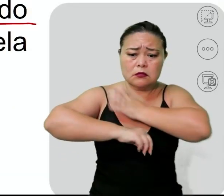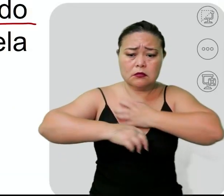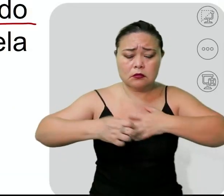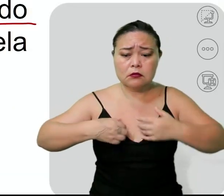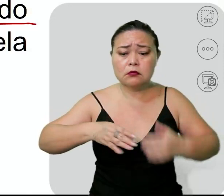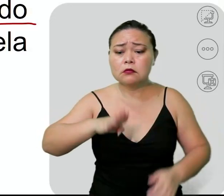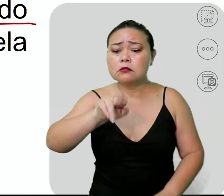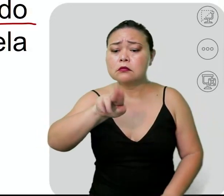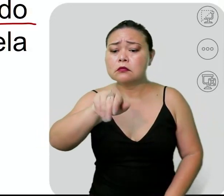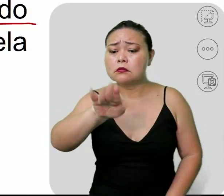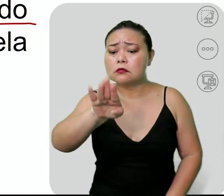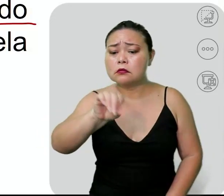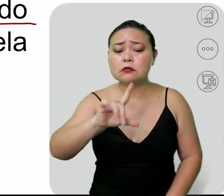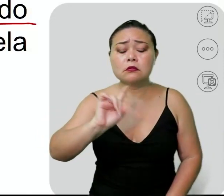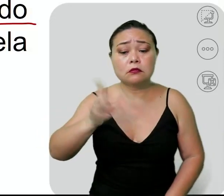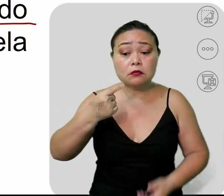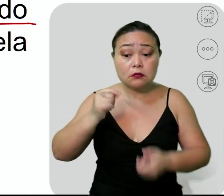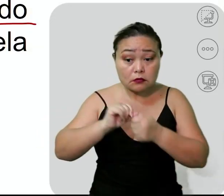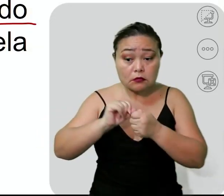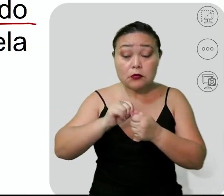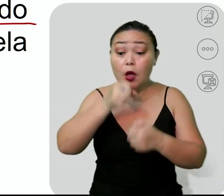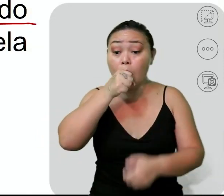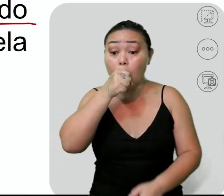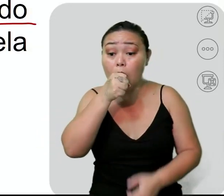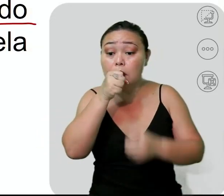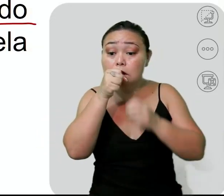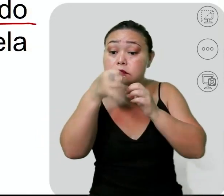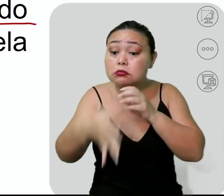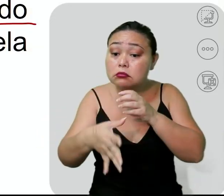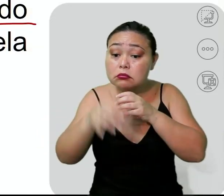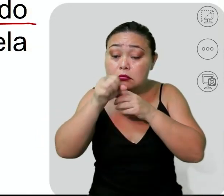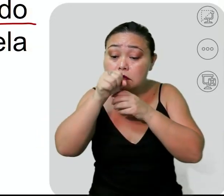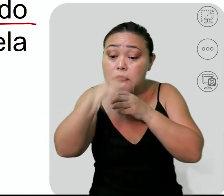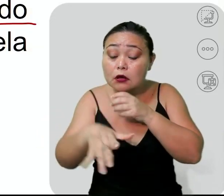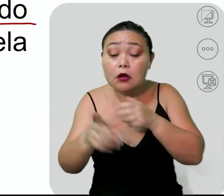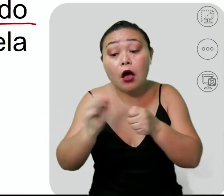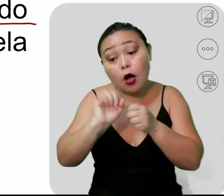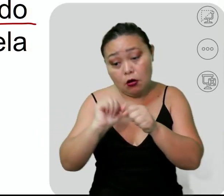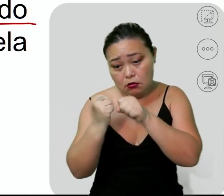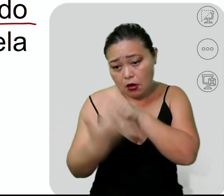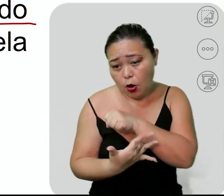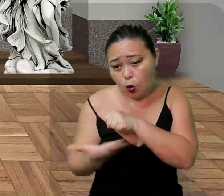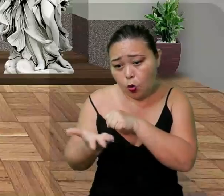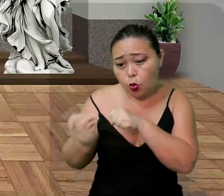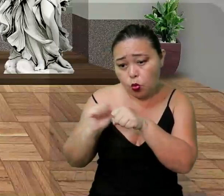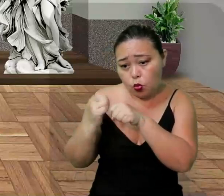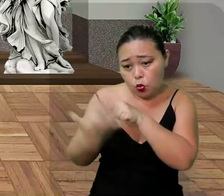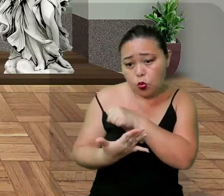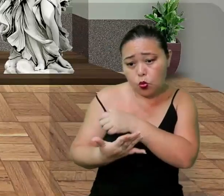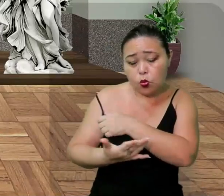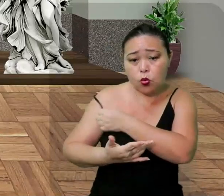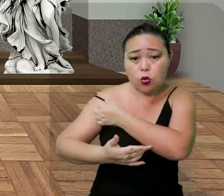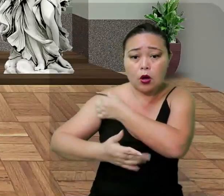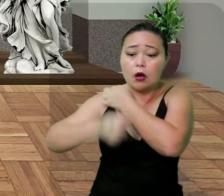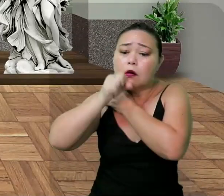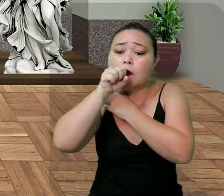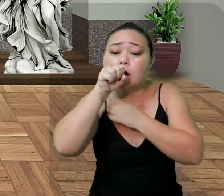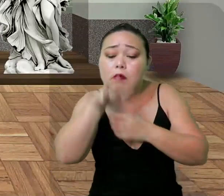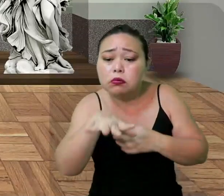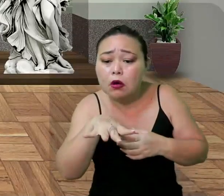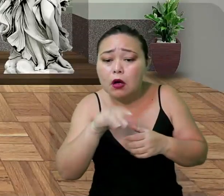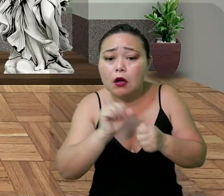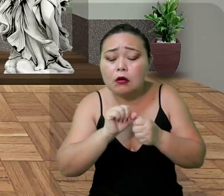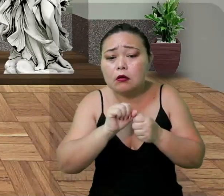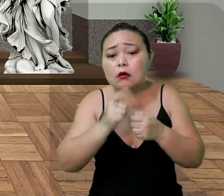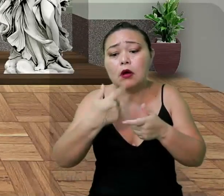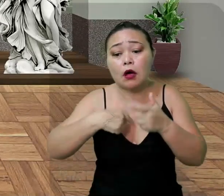né? Era transmitida através da tosse. Hoje, a pandemia do corona, você tosse devido a